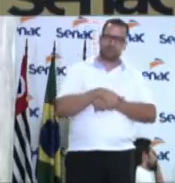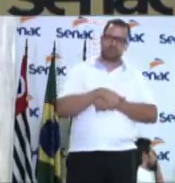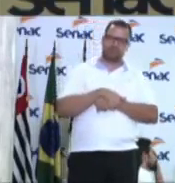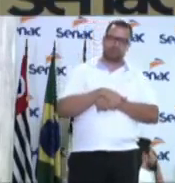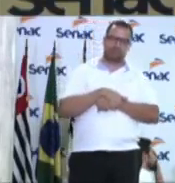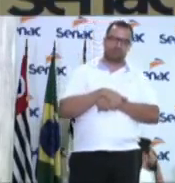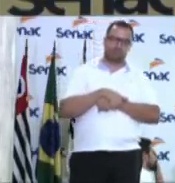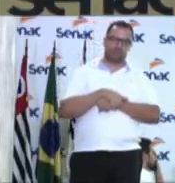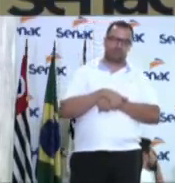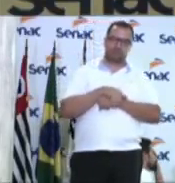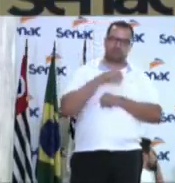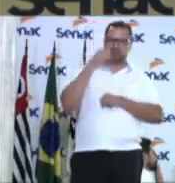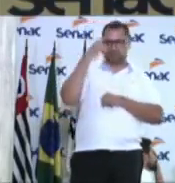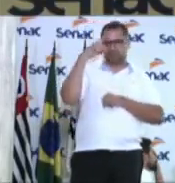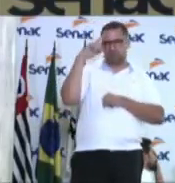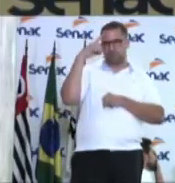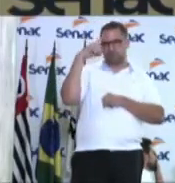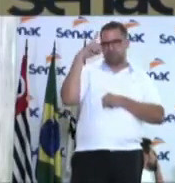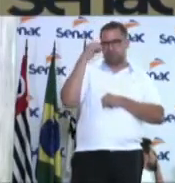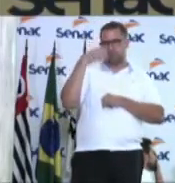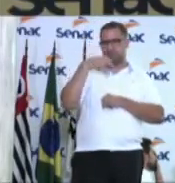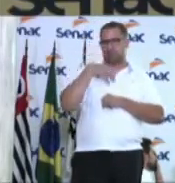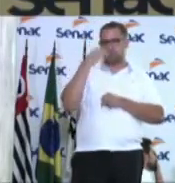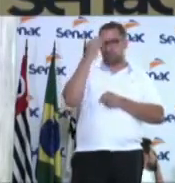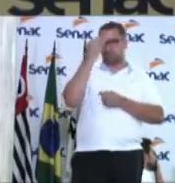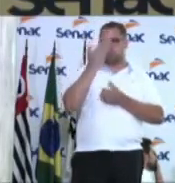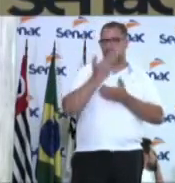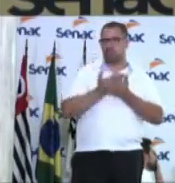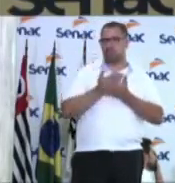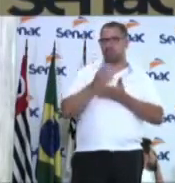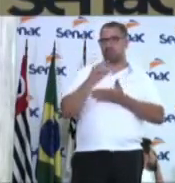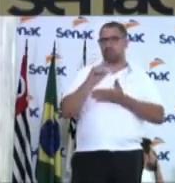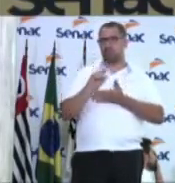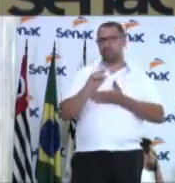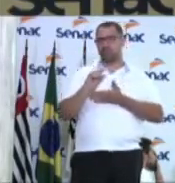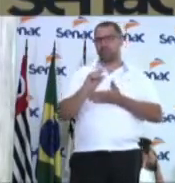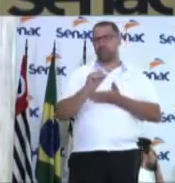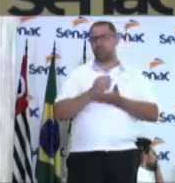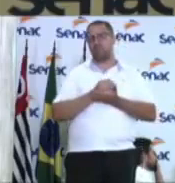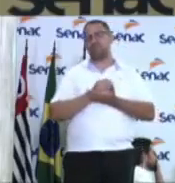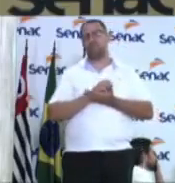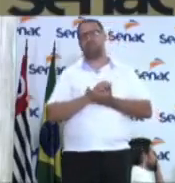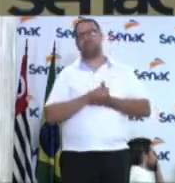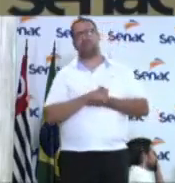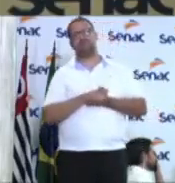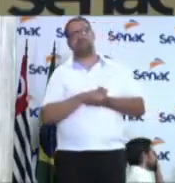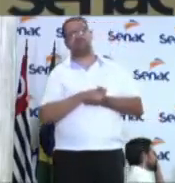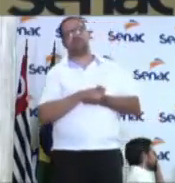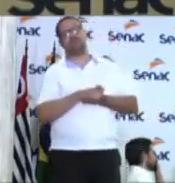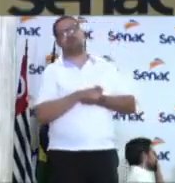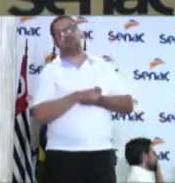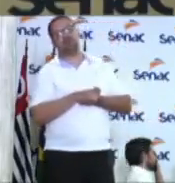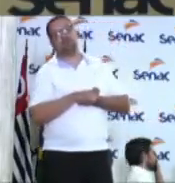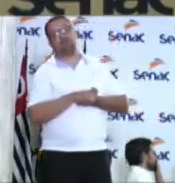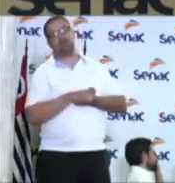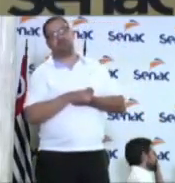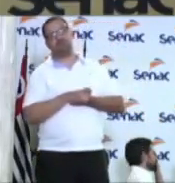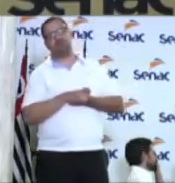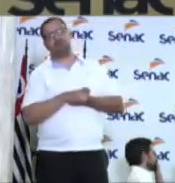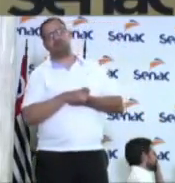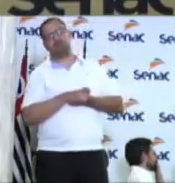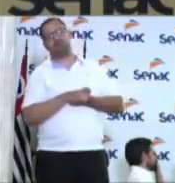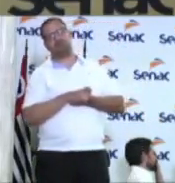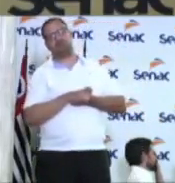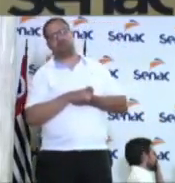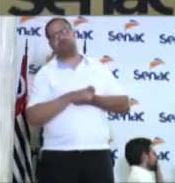exercício diário que vem da confiança um pouco, né? Acho que tudo começa na confiança. E parte, pequena que seja, né?